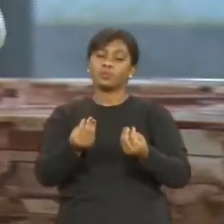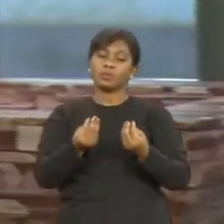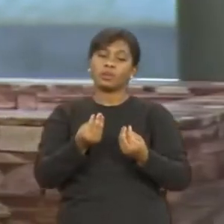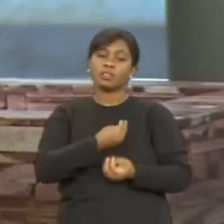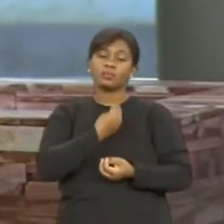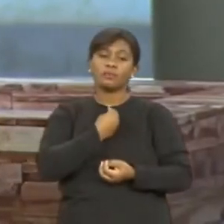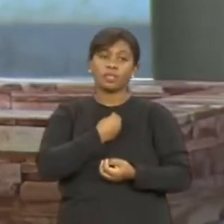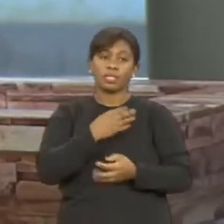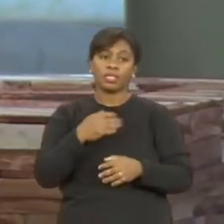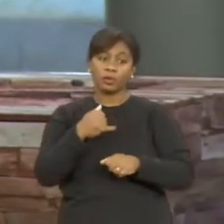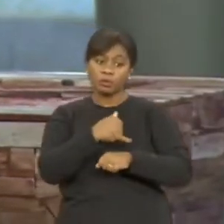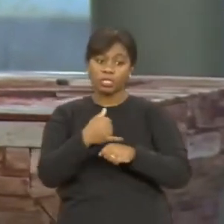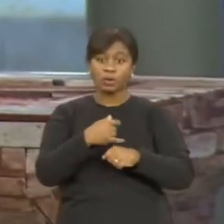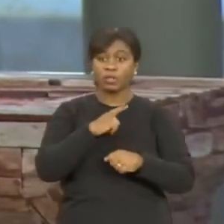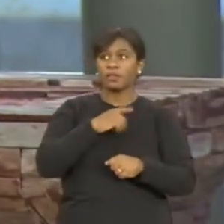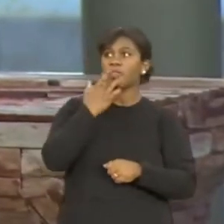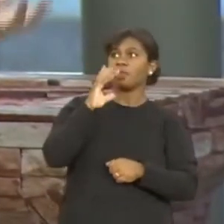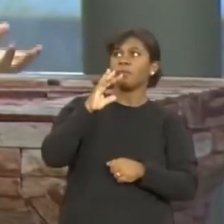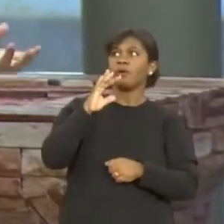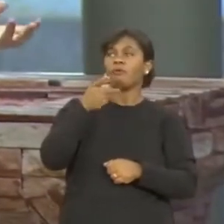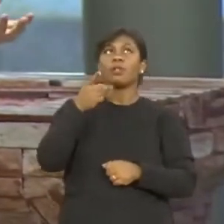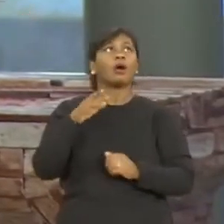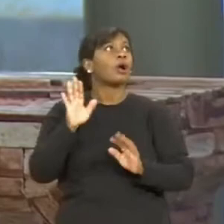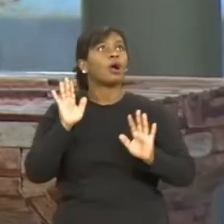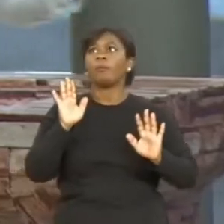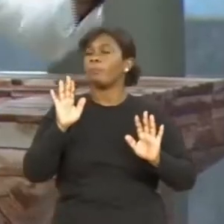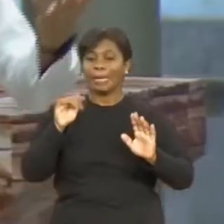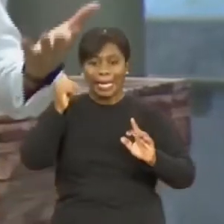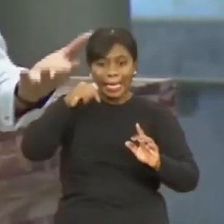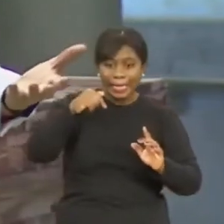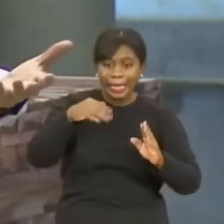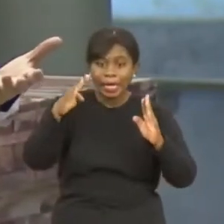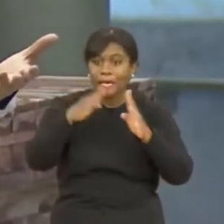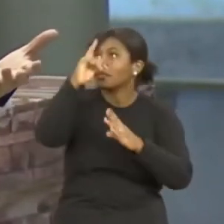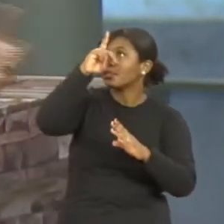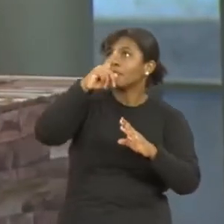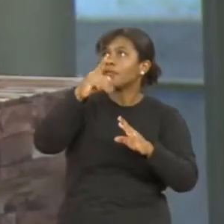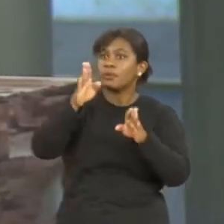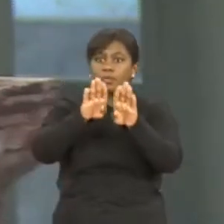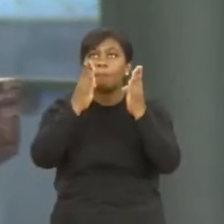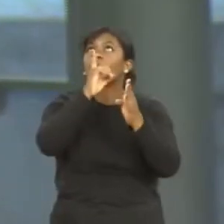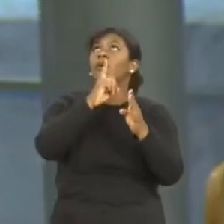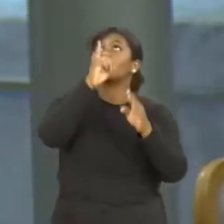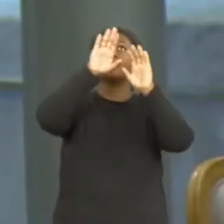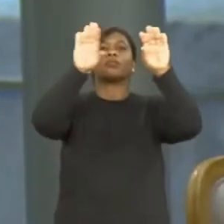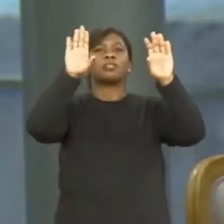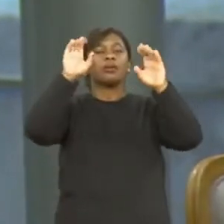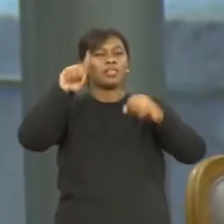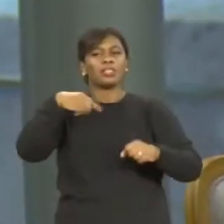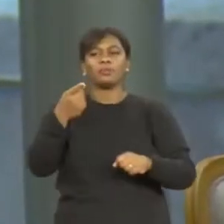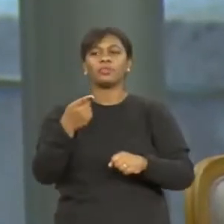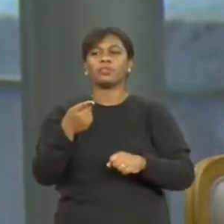aquele temor, fez, espera aí, aqui é a casa de Deus, a porta do céu. E depois que ele foi para o